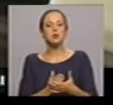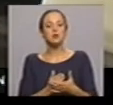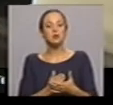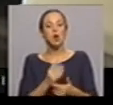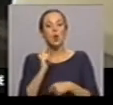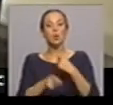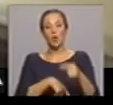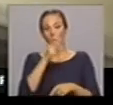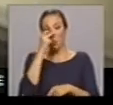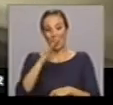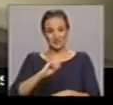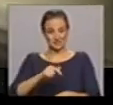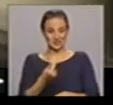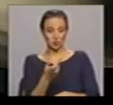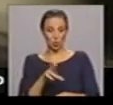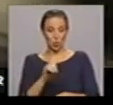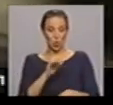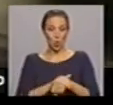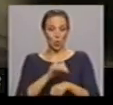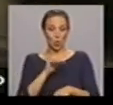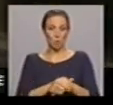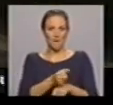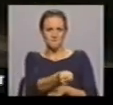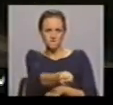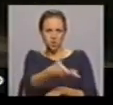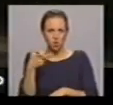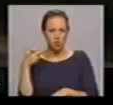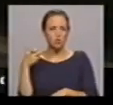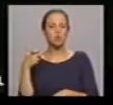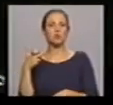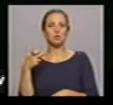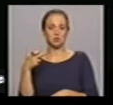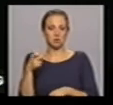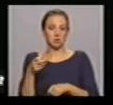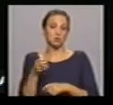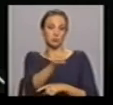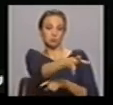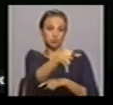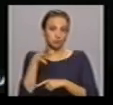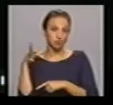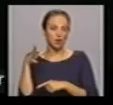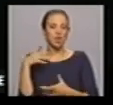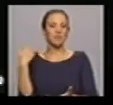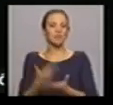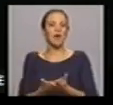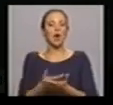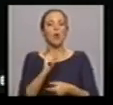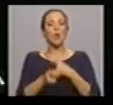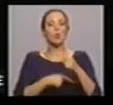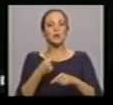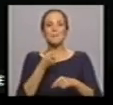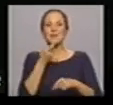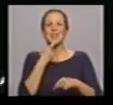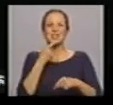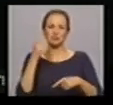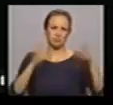atmosfera de Saturno, devido, obviamente, à velocidade com que vai entrar na atmosfera, vai autenticamente criar uma chuva de detritos robóticos